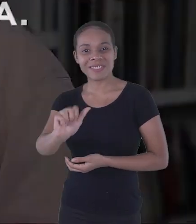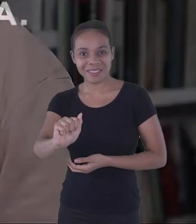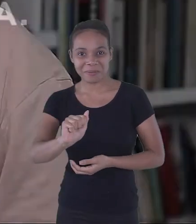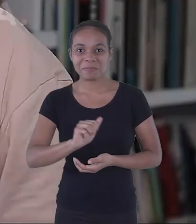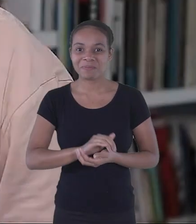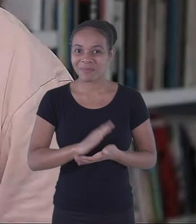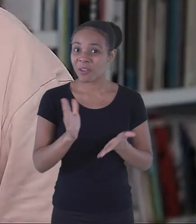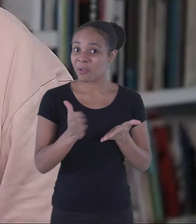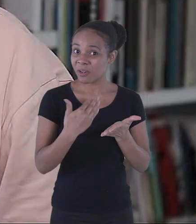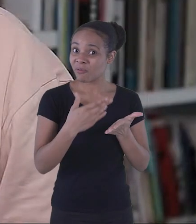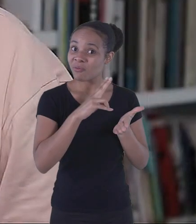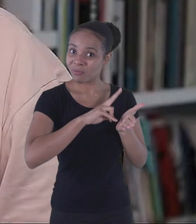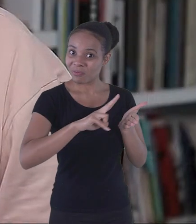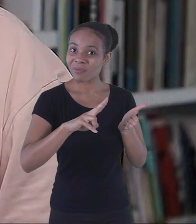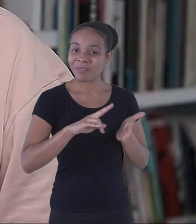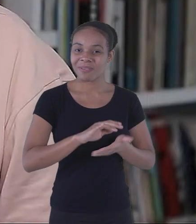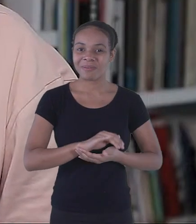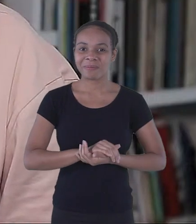ar no dia